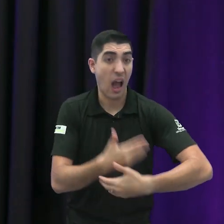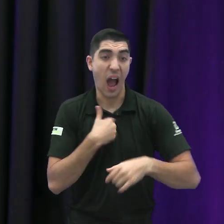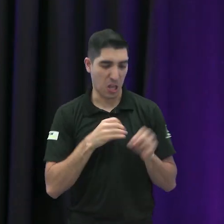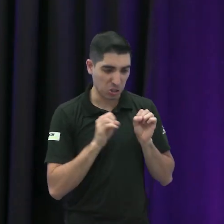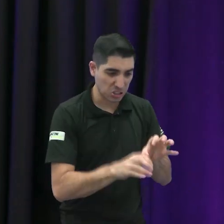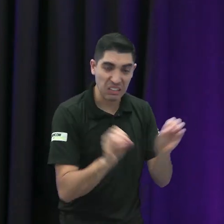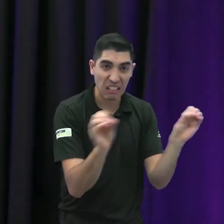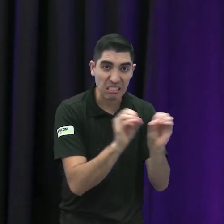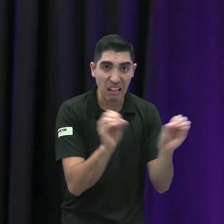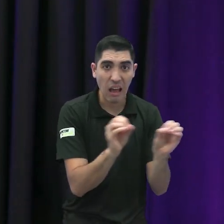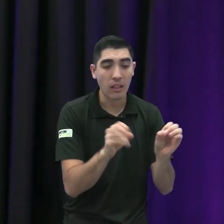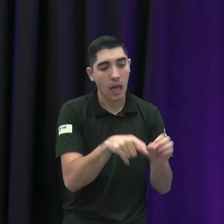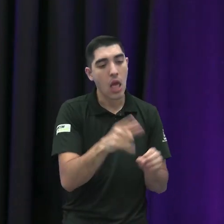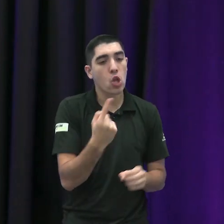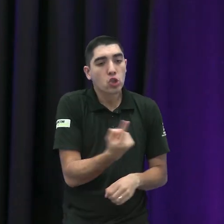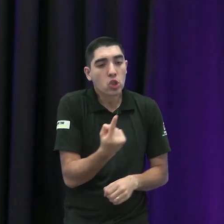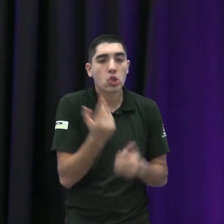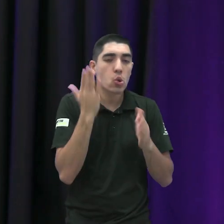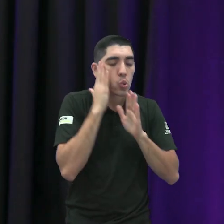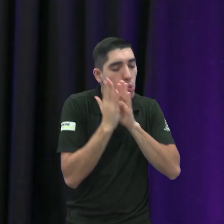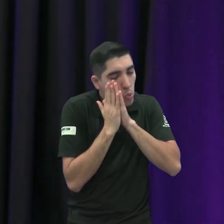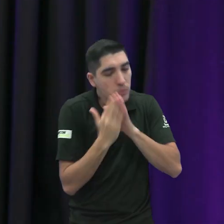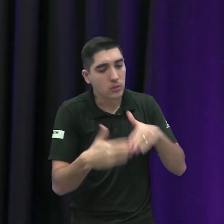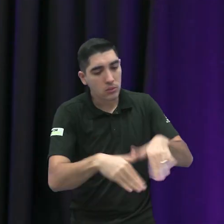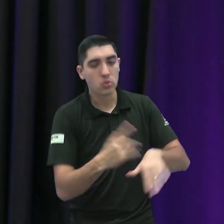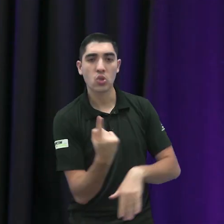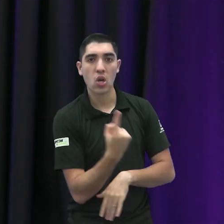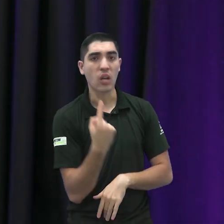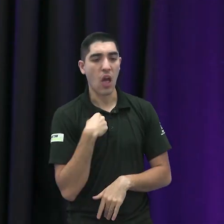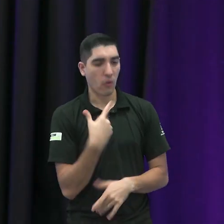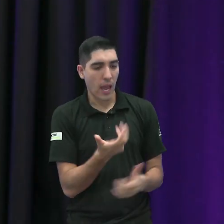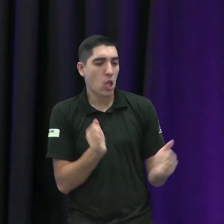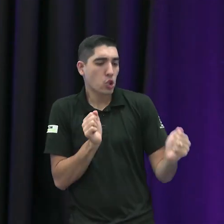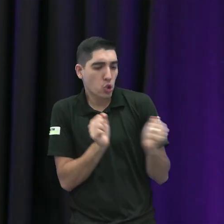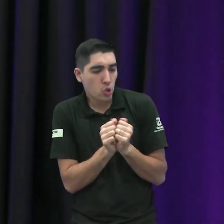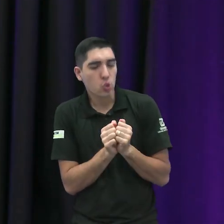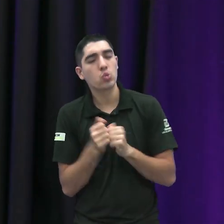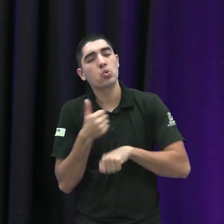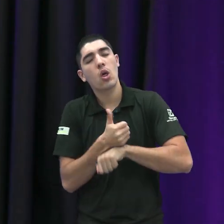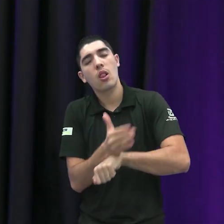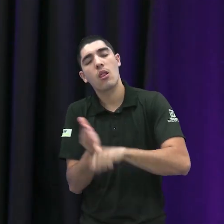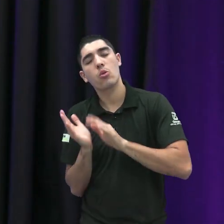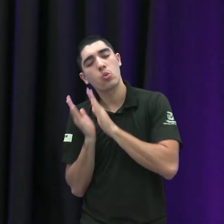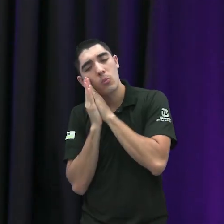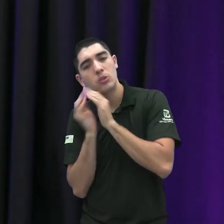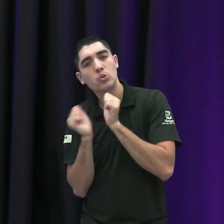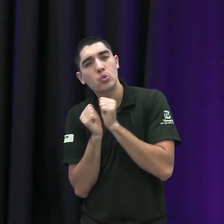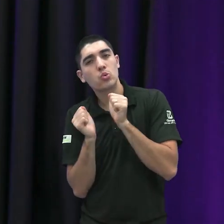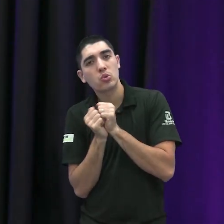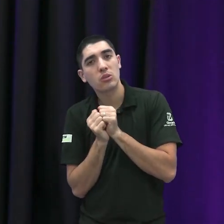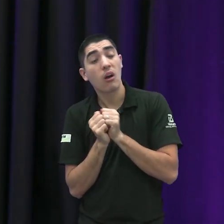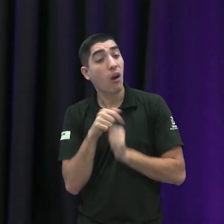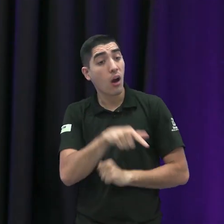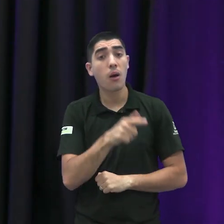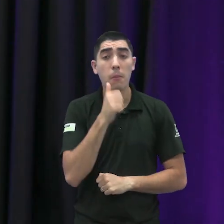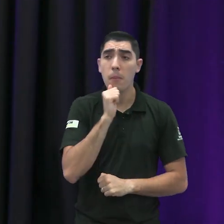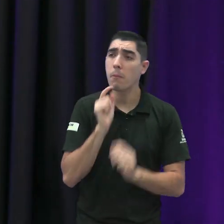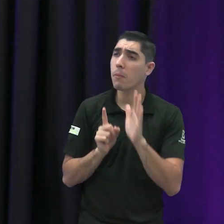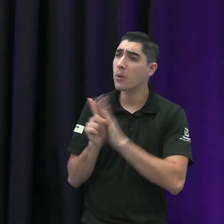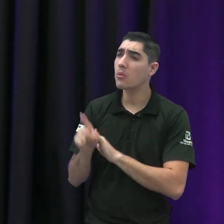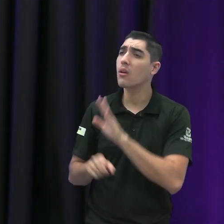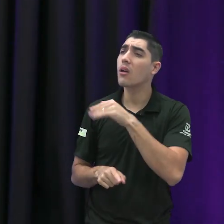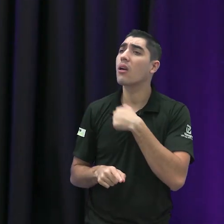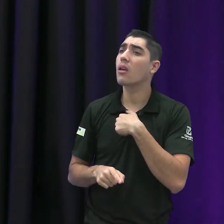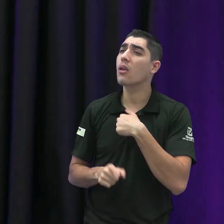eu não treino ela para dormir sozinha, por exemplo, quero ela deitada comigo o tempo todo, sendo que ela já